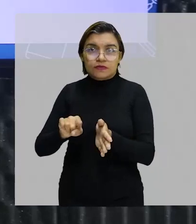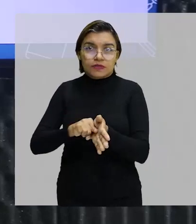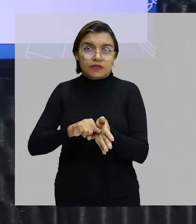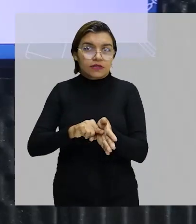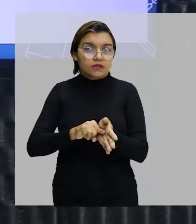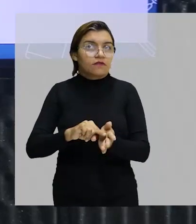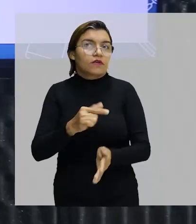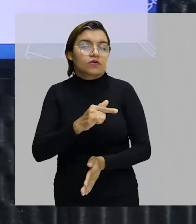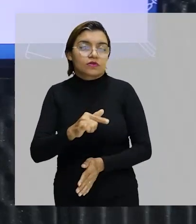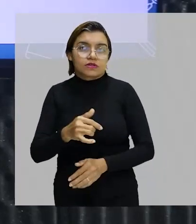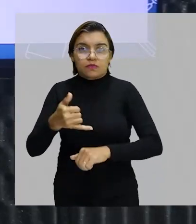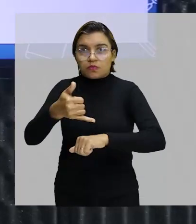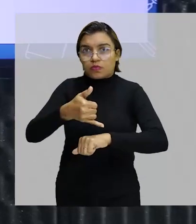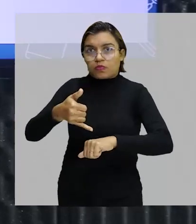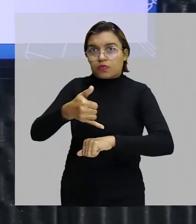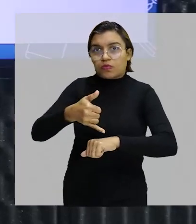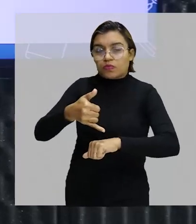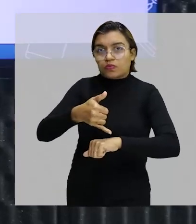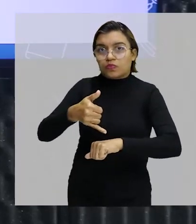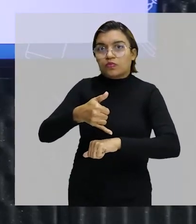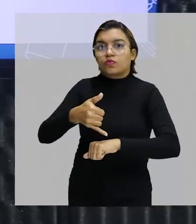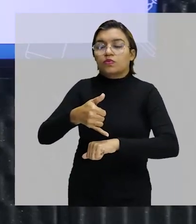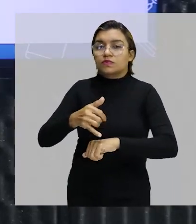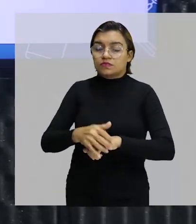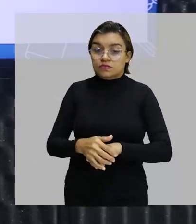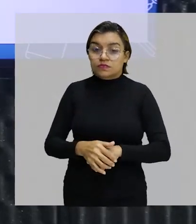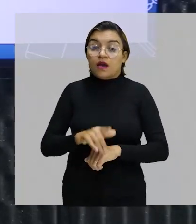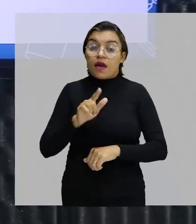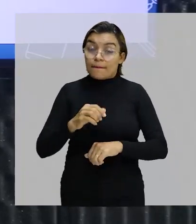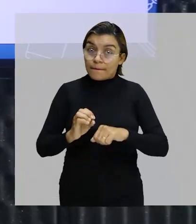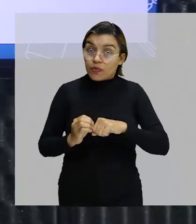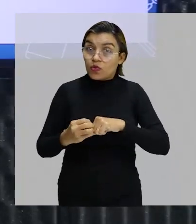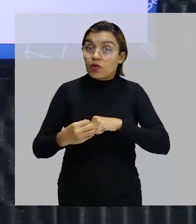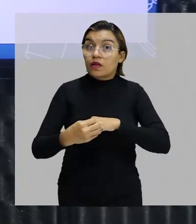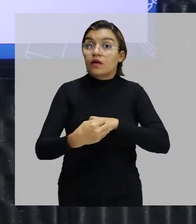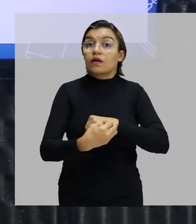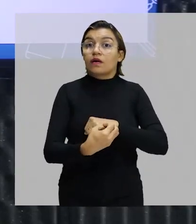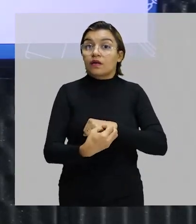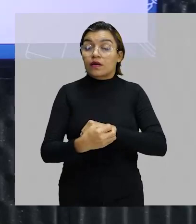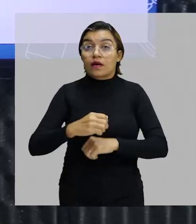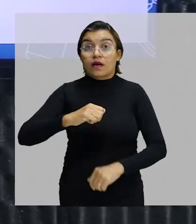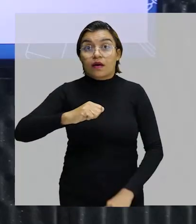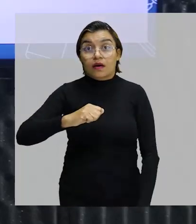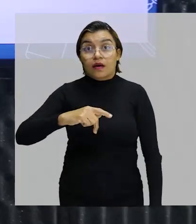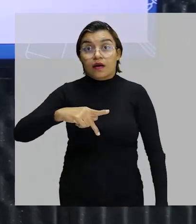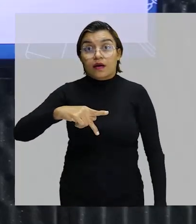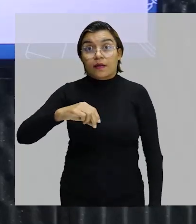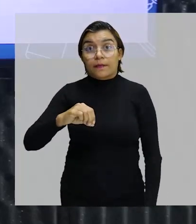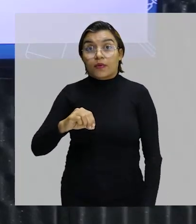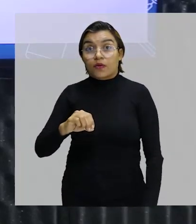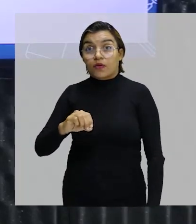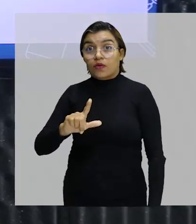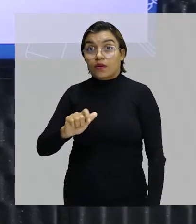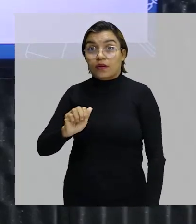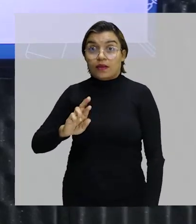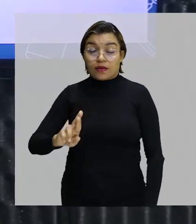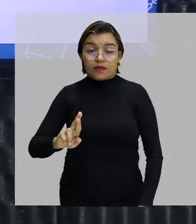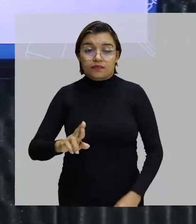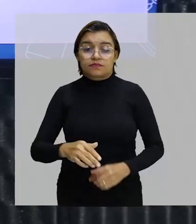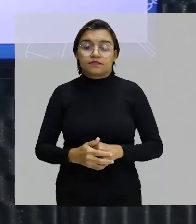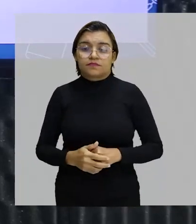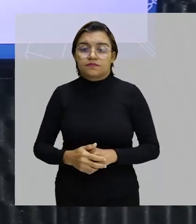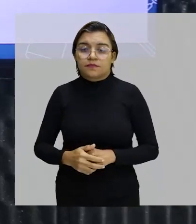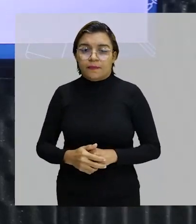Então, gordura, óleo, certo? São moléculas apolares, são substâncias